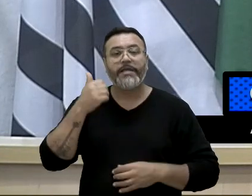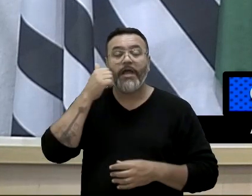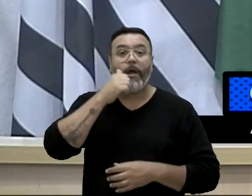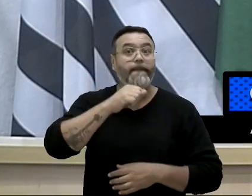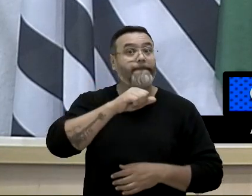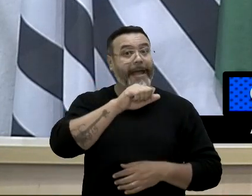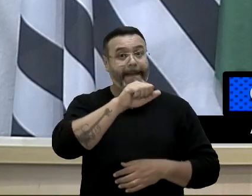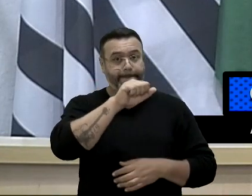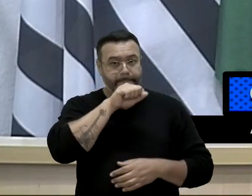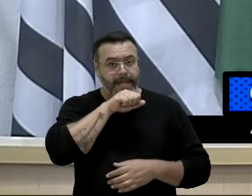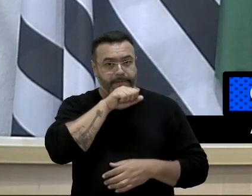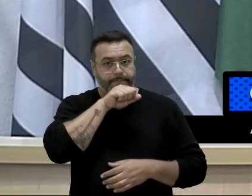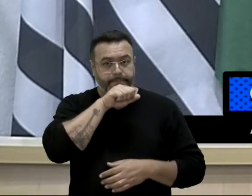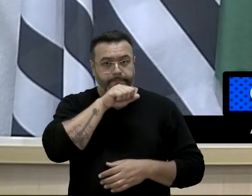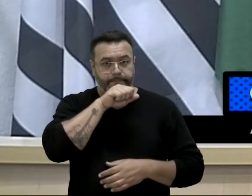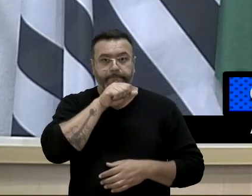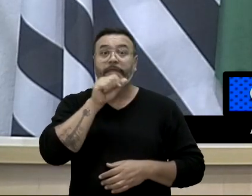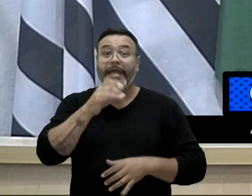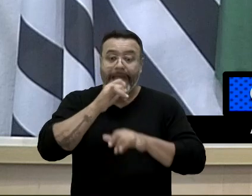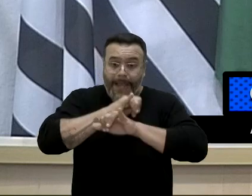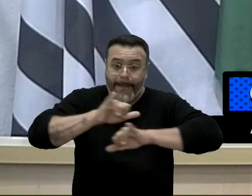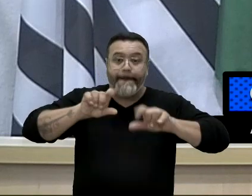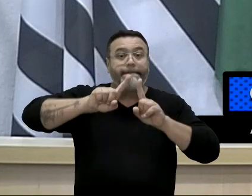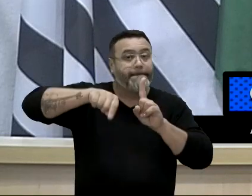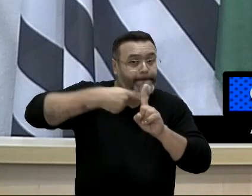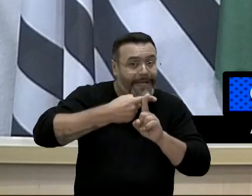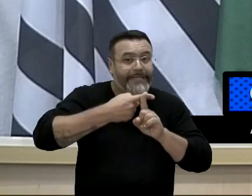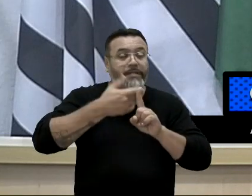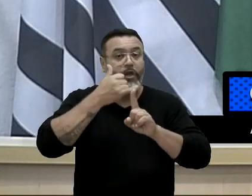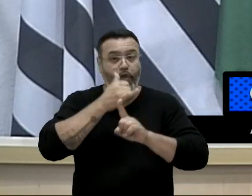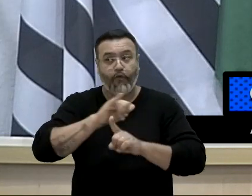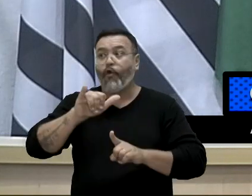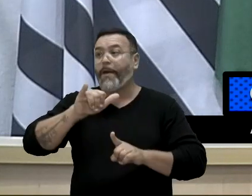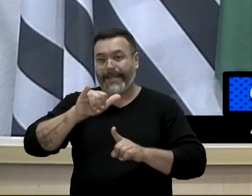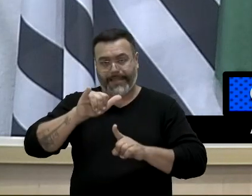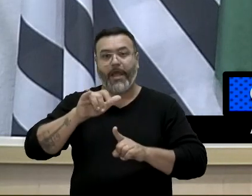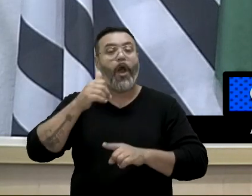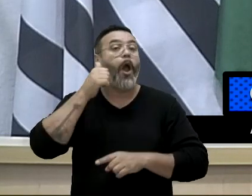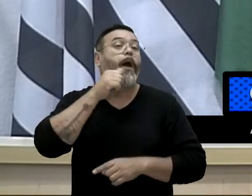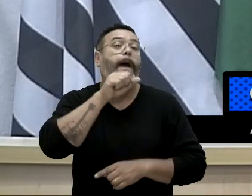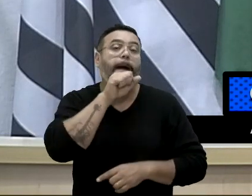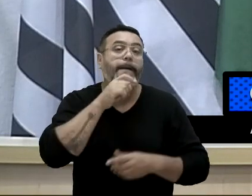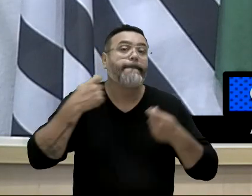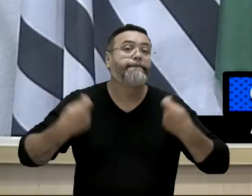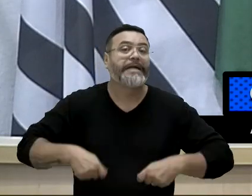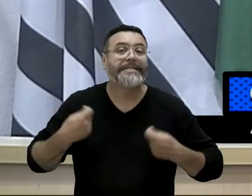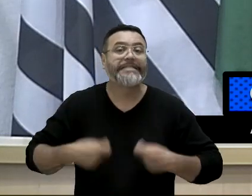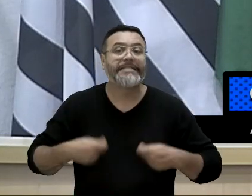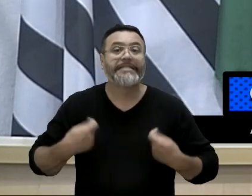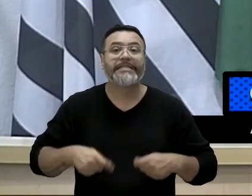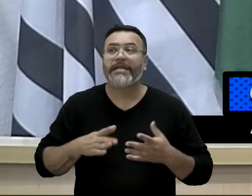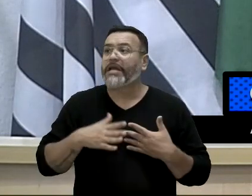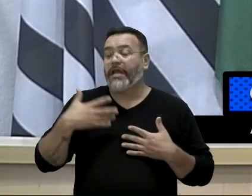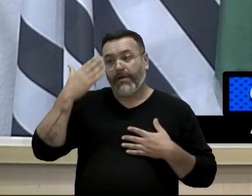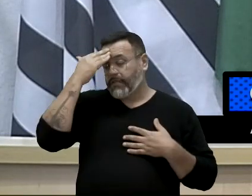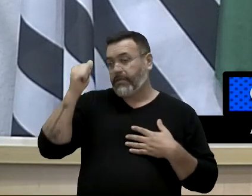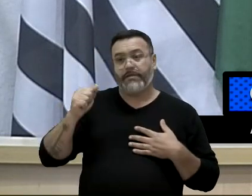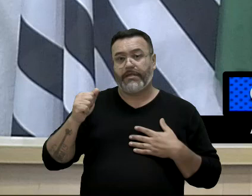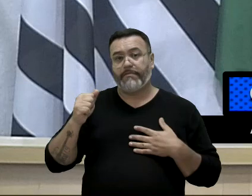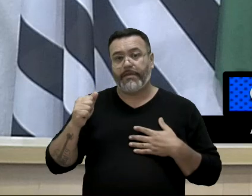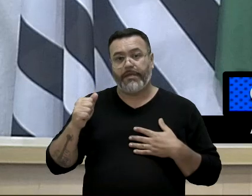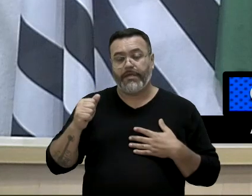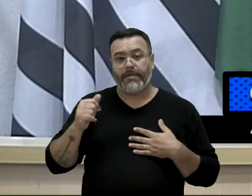Eu confesso para vocês que 45 anos, quando a Manu nasceu, eu não sabia que tinha uma enfermeira que podia em casa pegar meu peito e